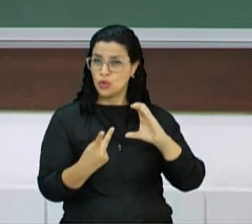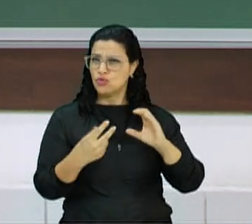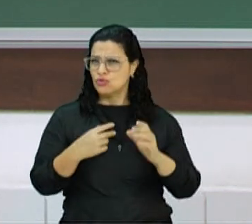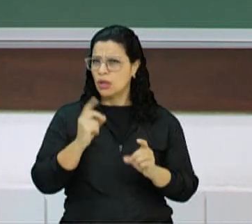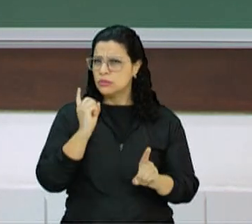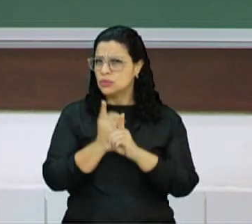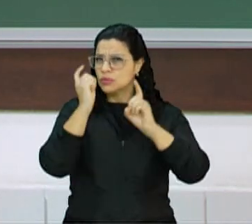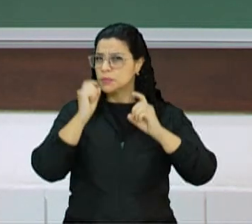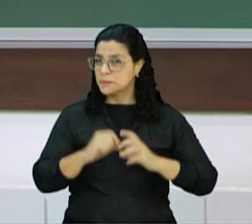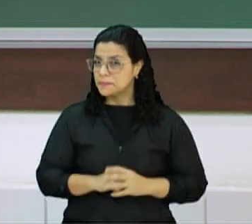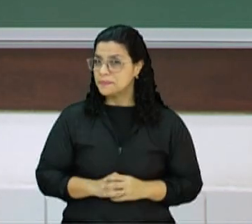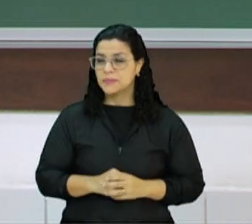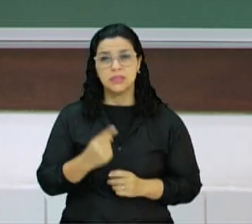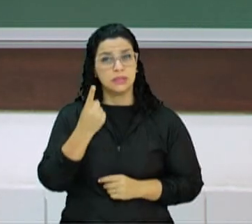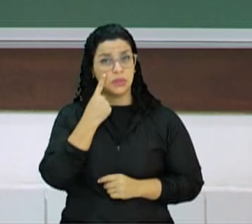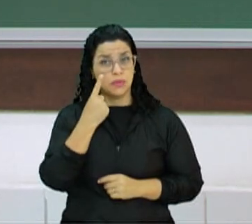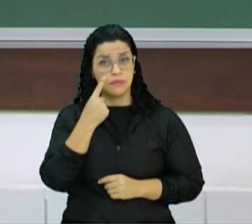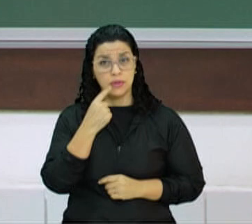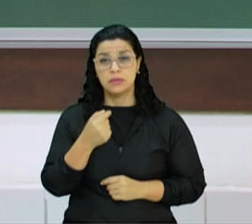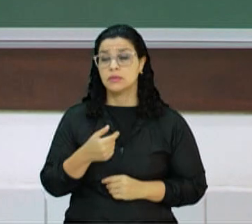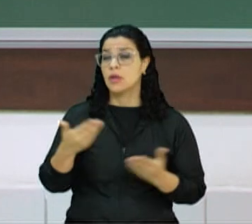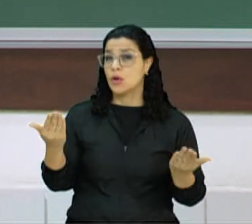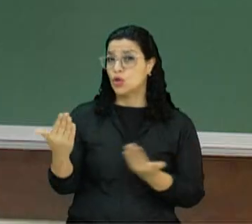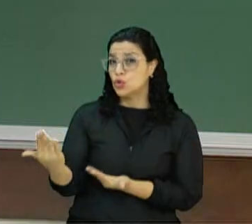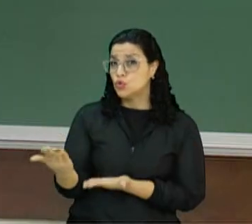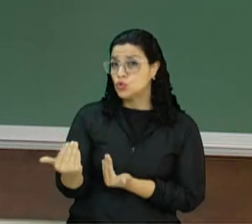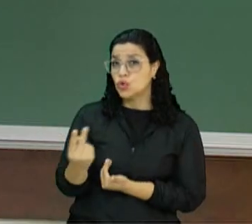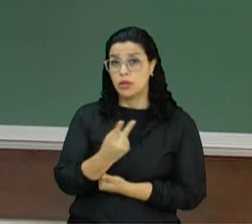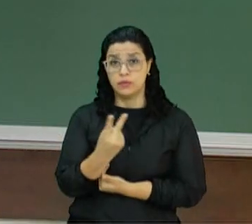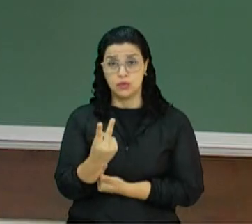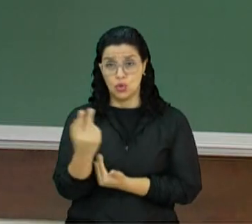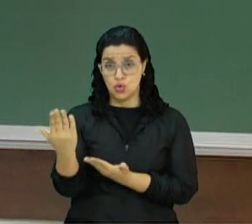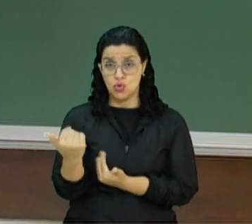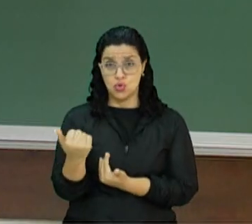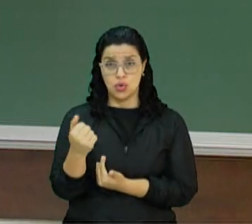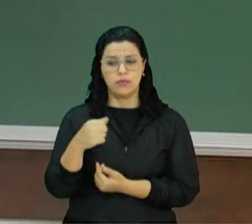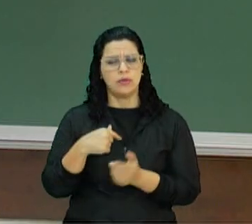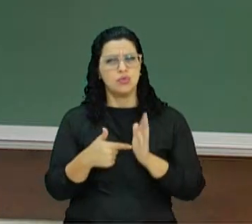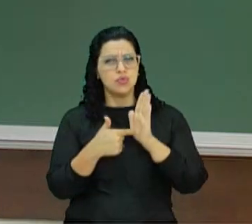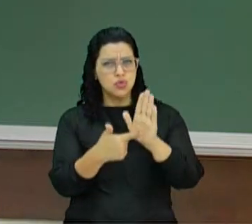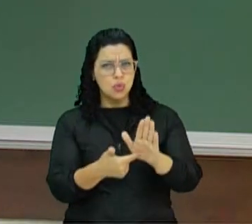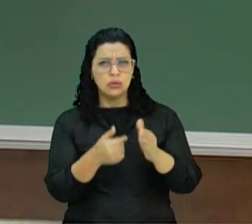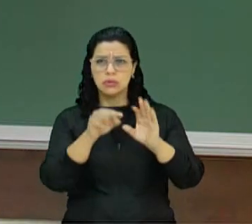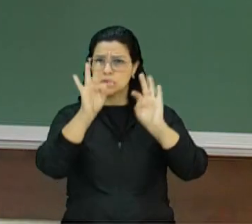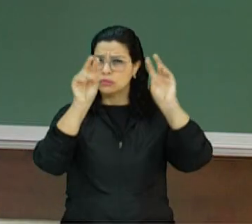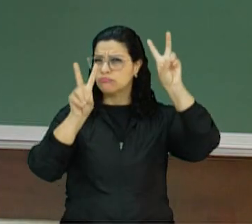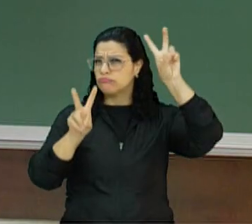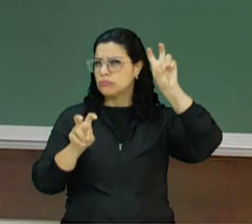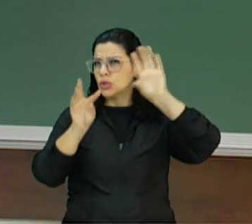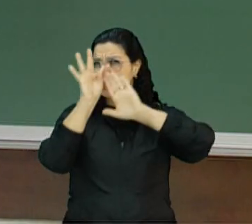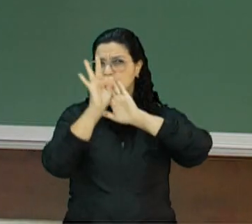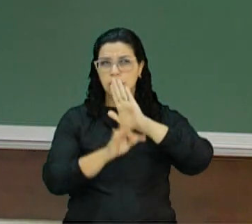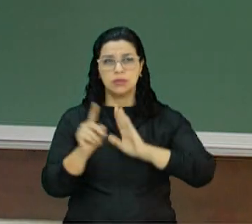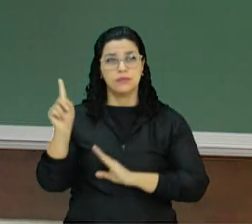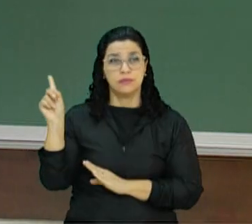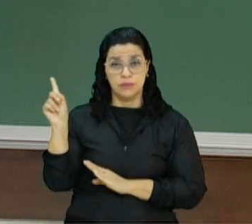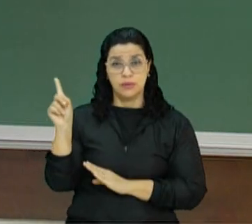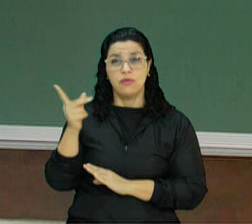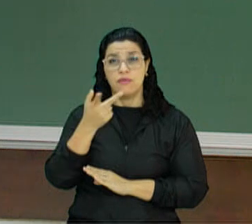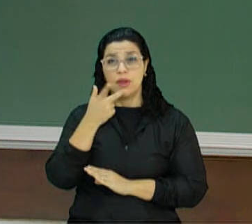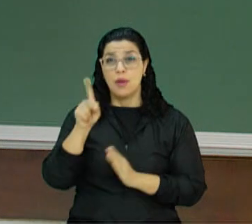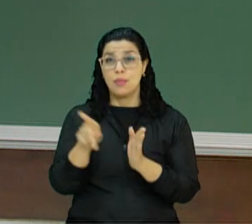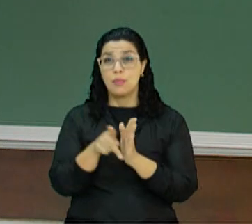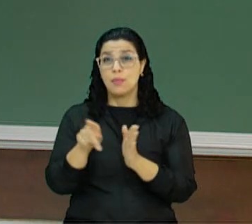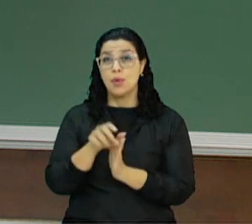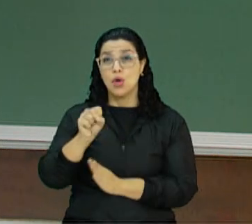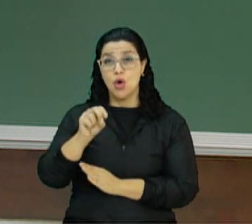lá? Como que esse jovem, então, o jovem nos é apresentado inicialmente? Eu falei para vocês